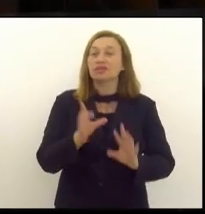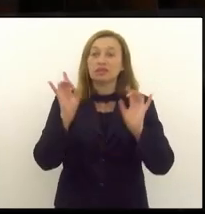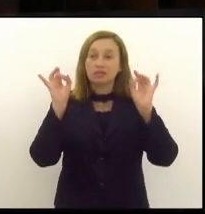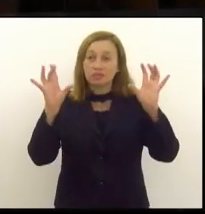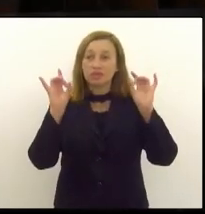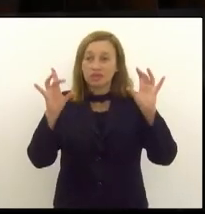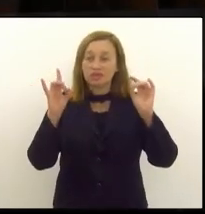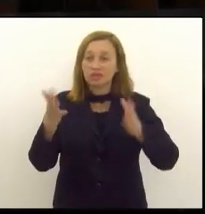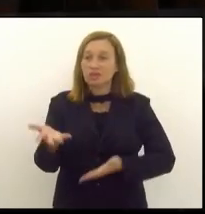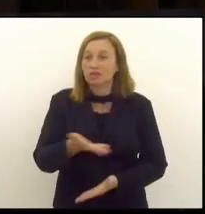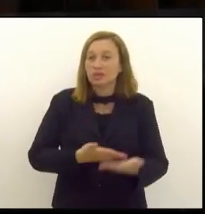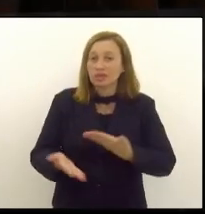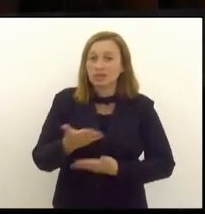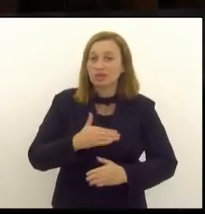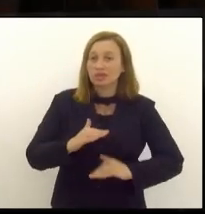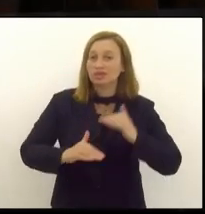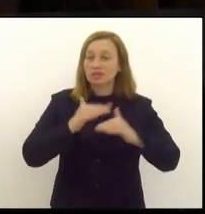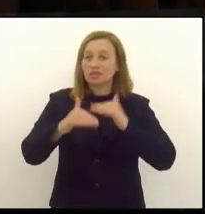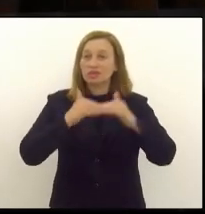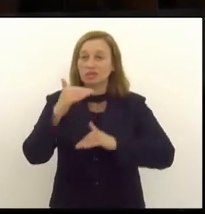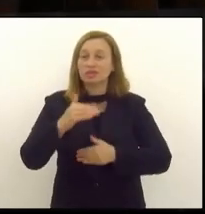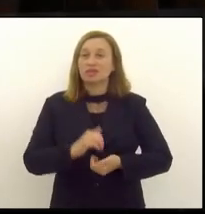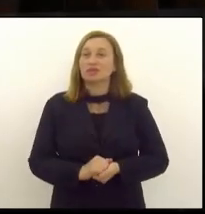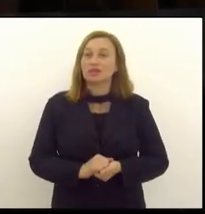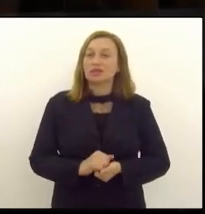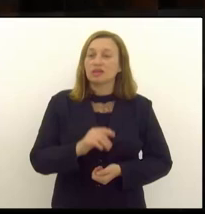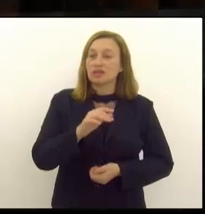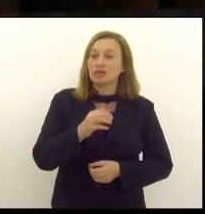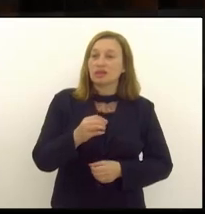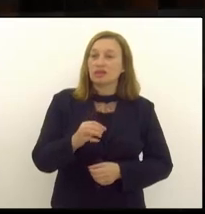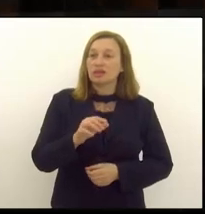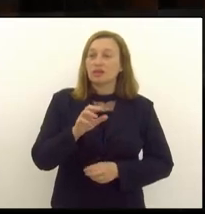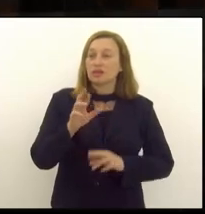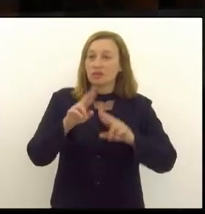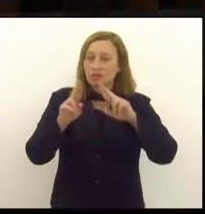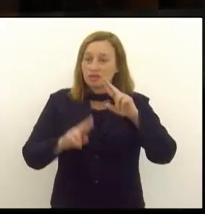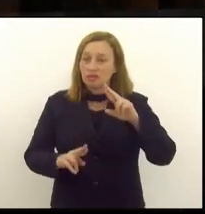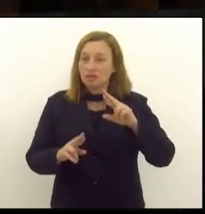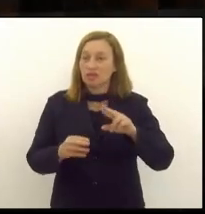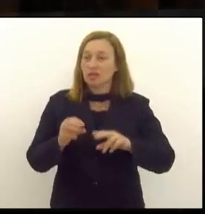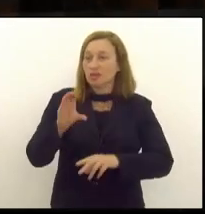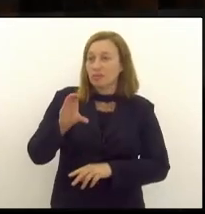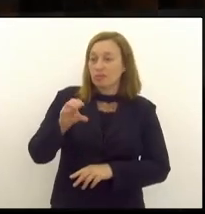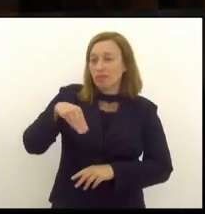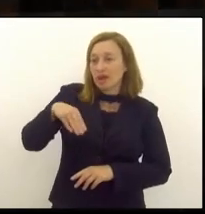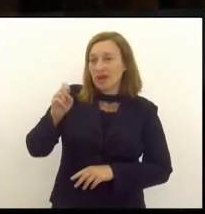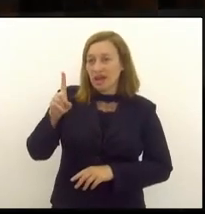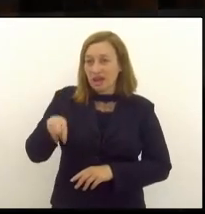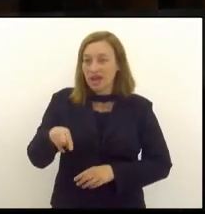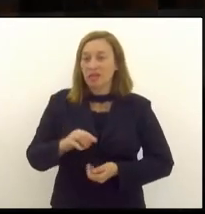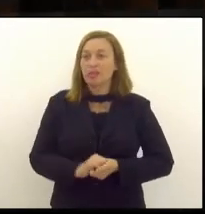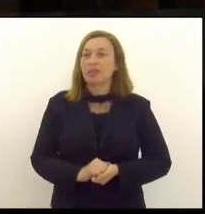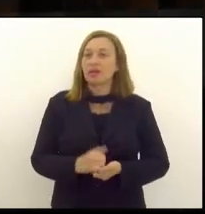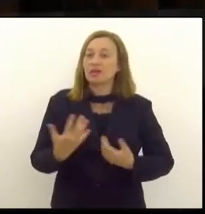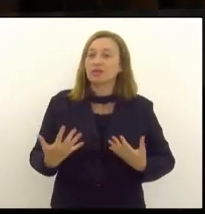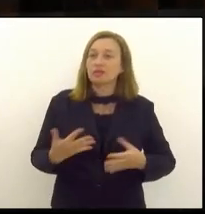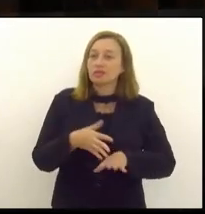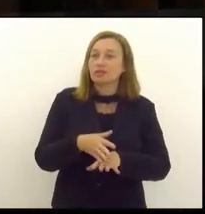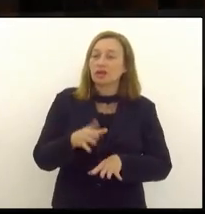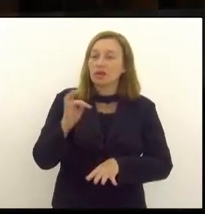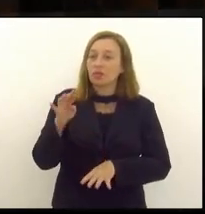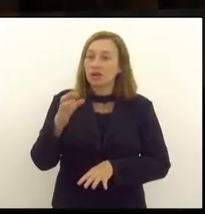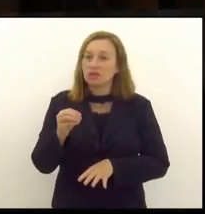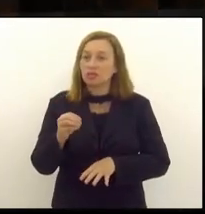especial à parceria que nós desenvolvemos com o NUPEM, o UFRJ em Macaé, que implementou, né, um grande laboratório